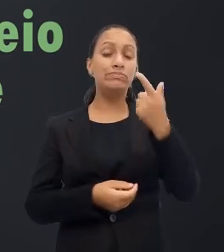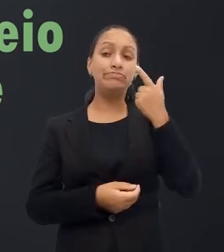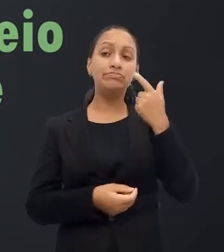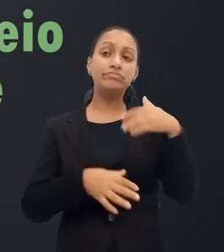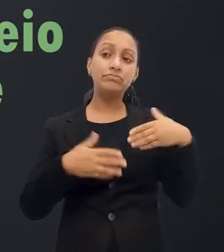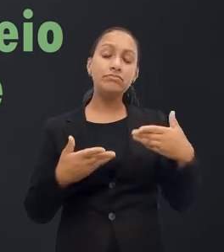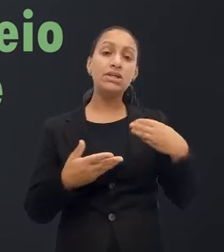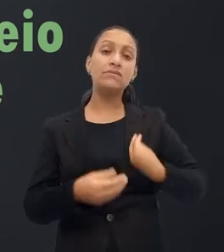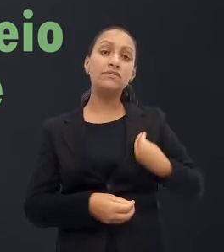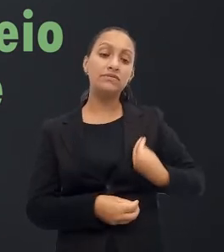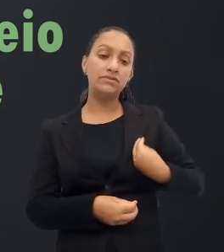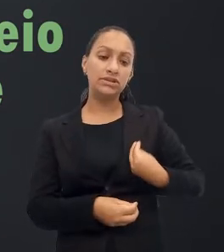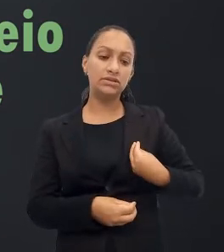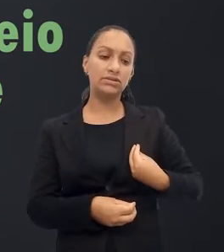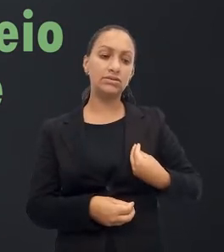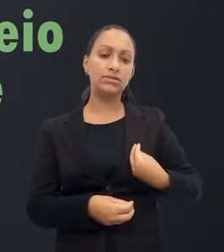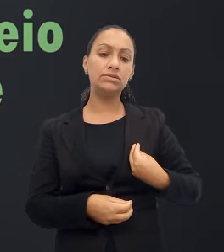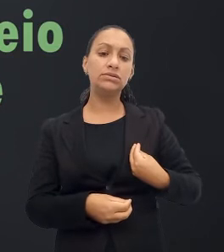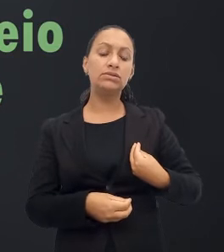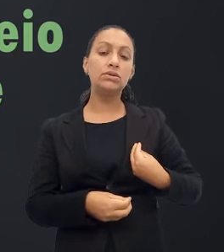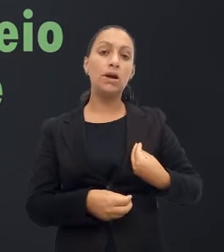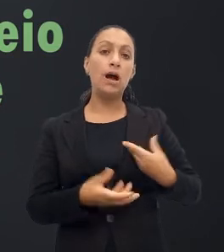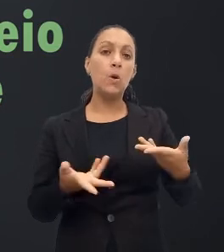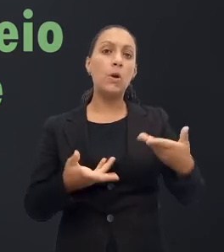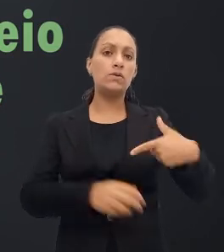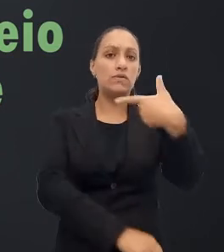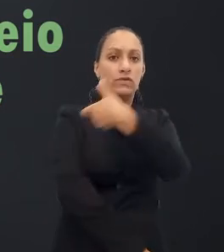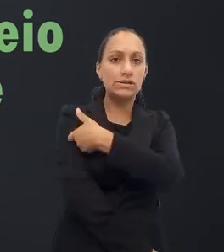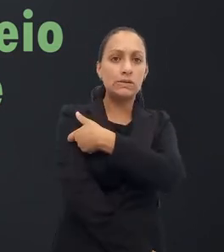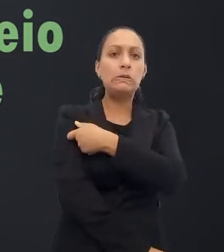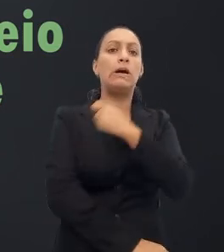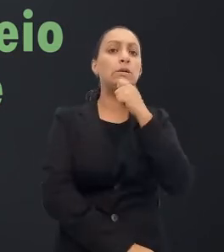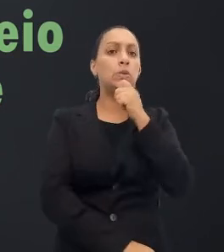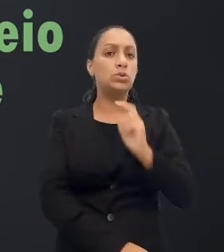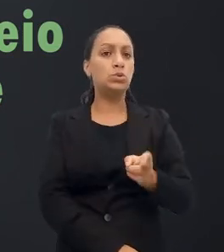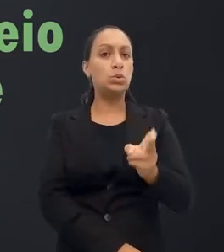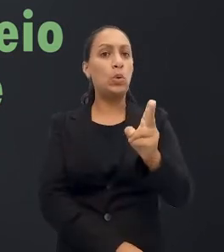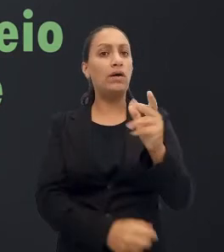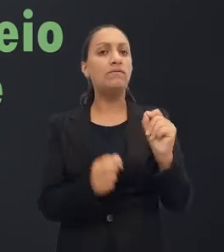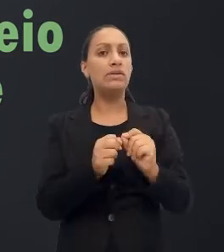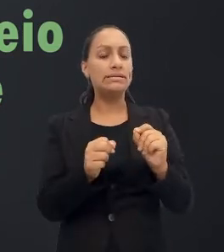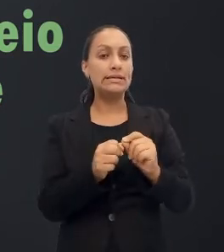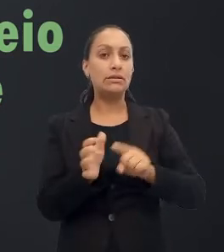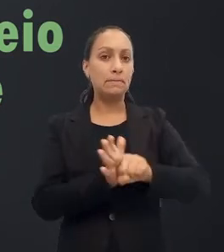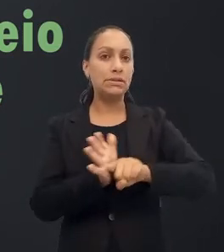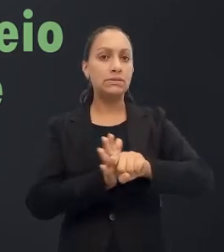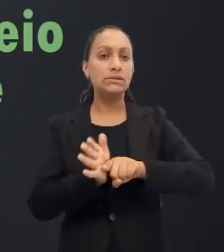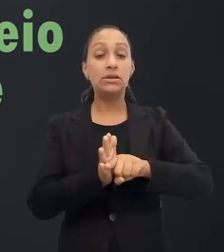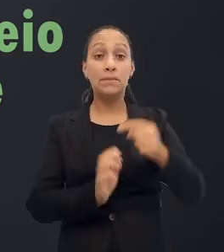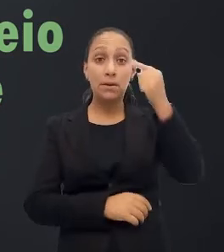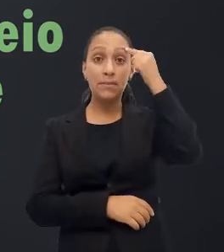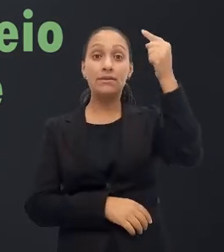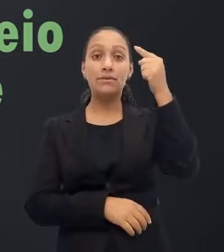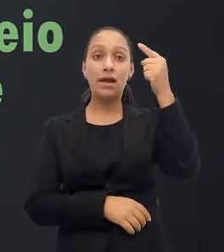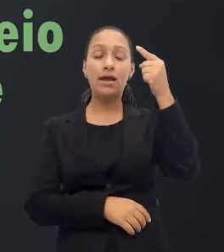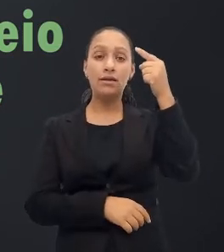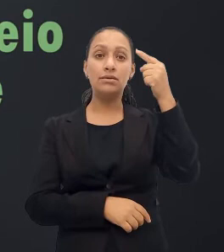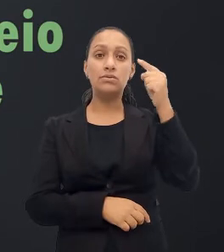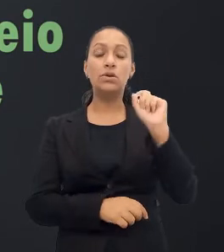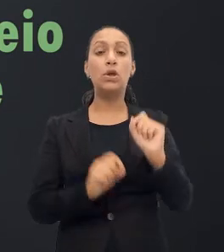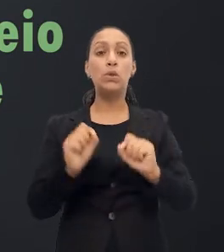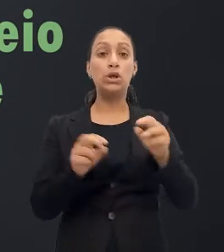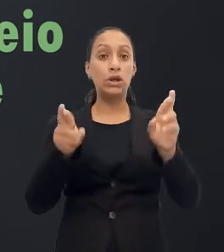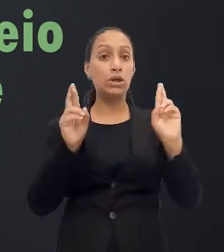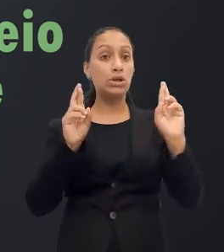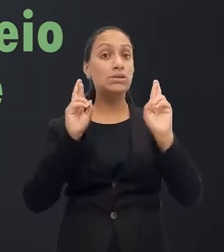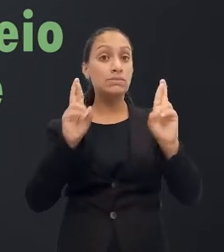pandêmico, mas agora com a entrada da vacinação também vai continuar sendo realizada para a gente também ter uma ideia que é o que nós esperamos, né,